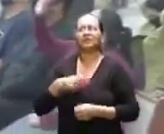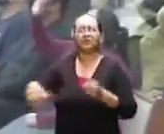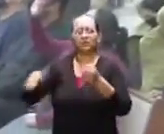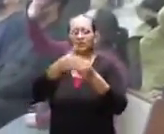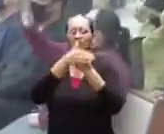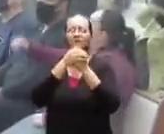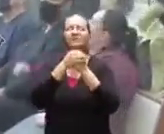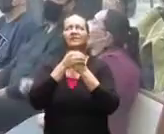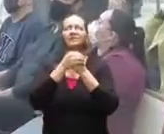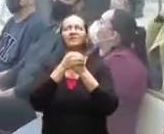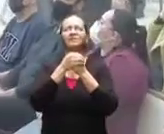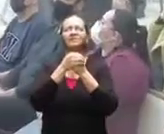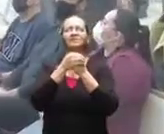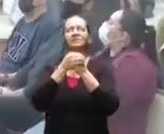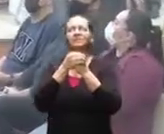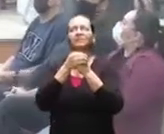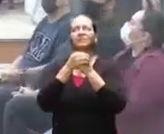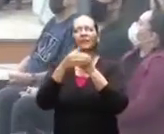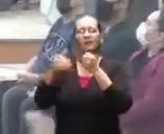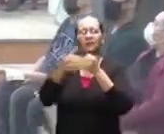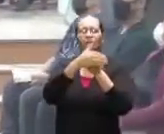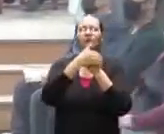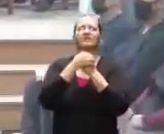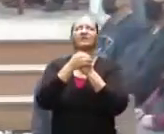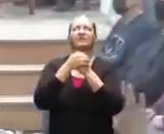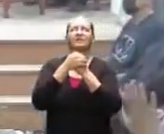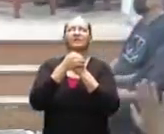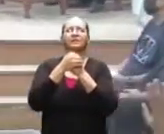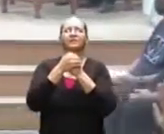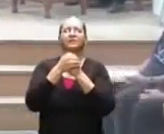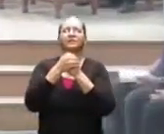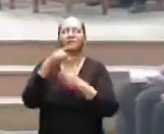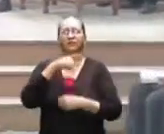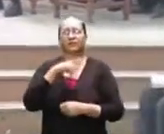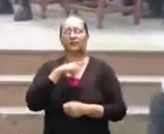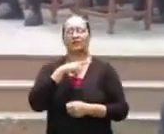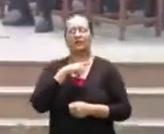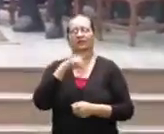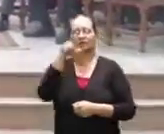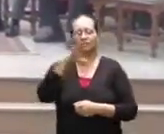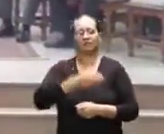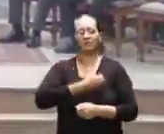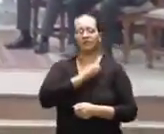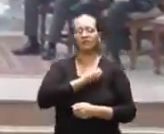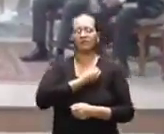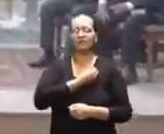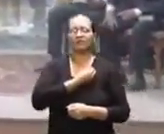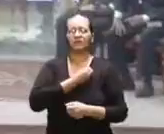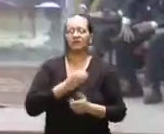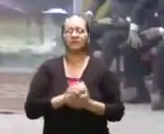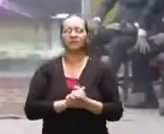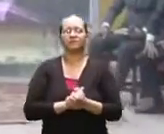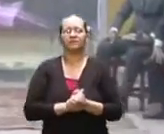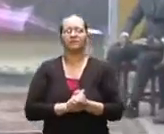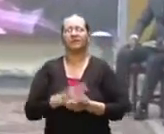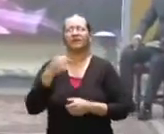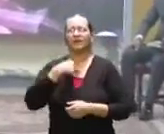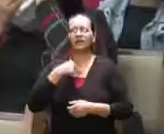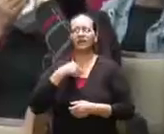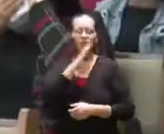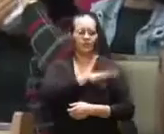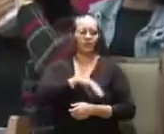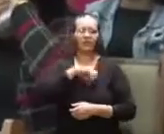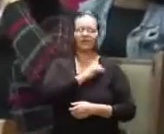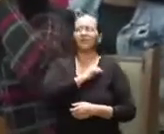guarda o que tu tens, guarda o que tu tens. Por isso eu amo a Assembleia de Deus. Nós